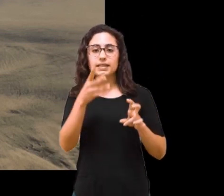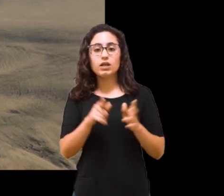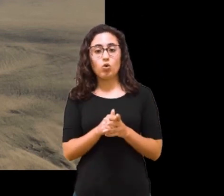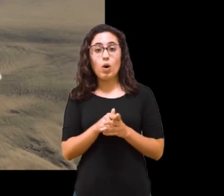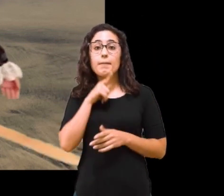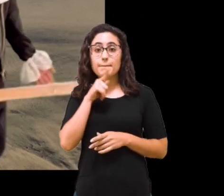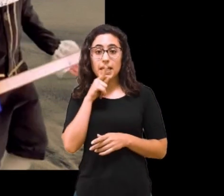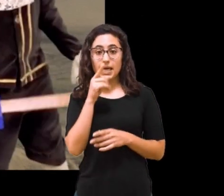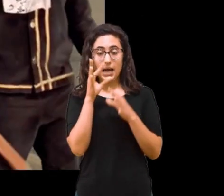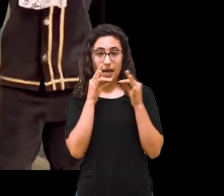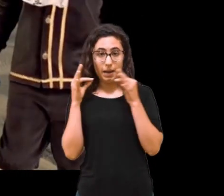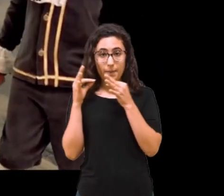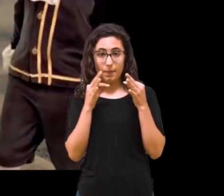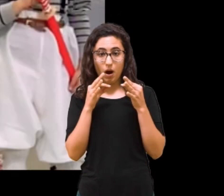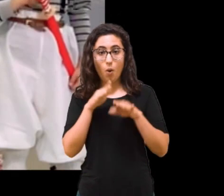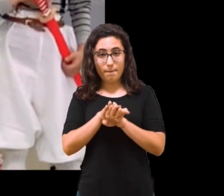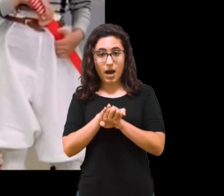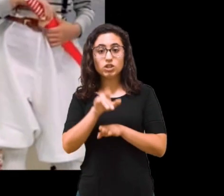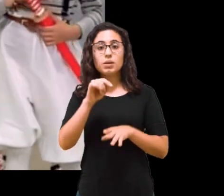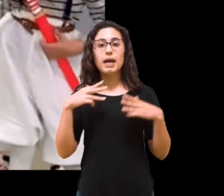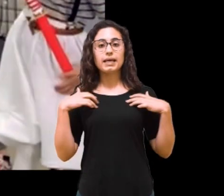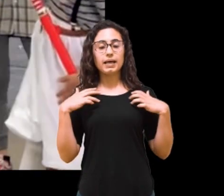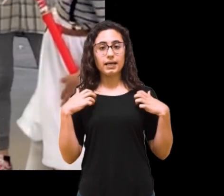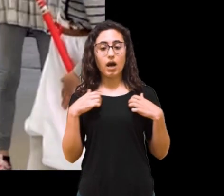caralho, levai-o e enchei com ele o vosso barco.